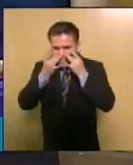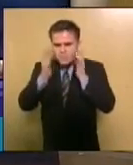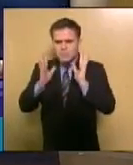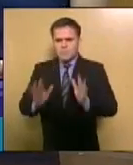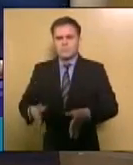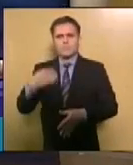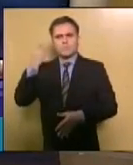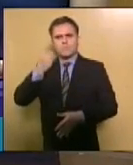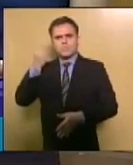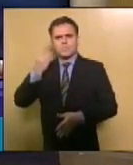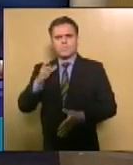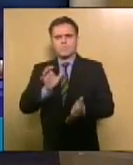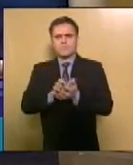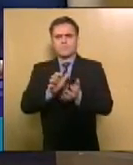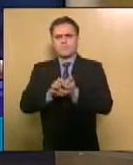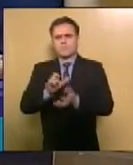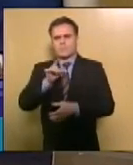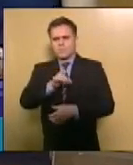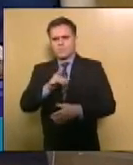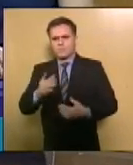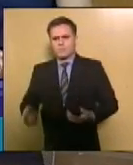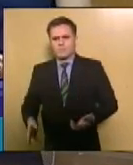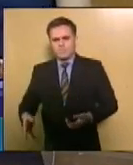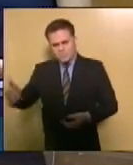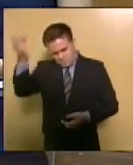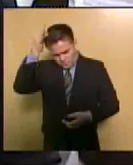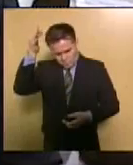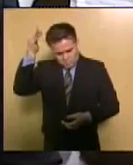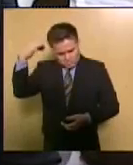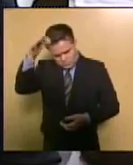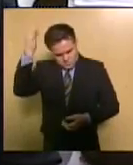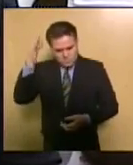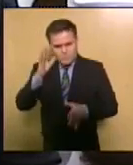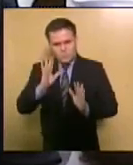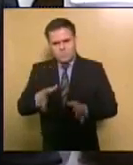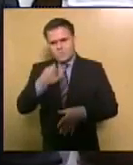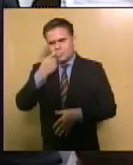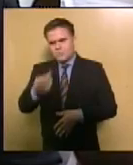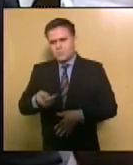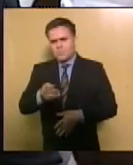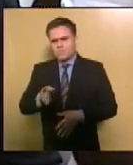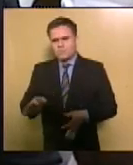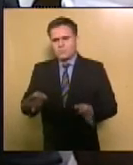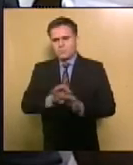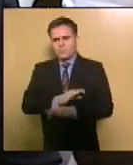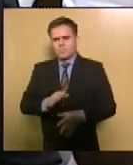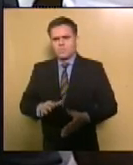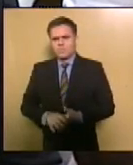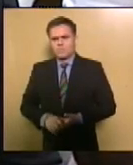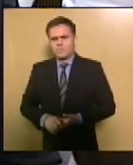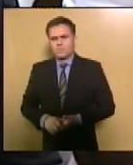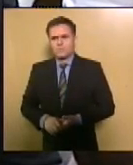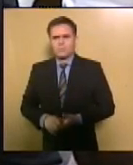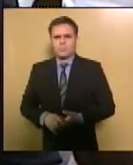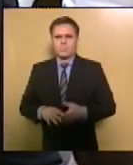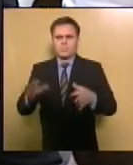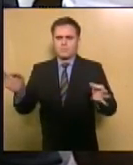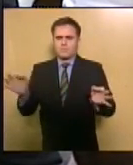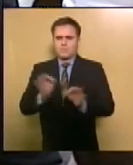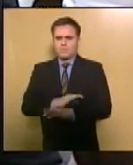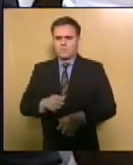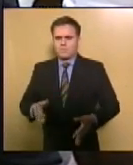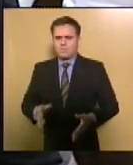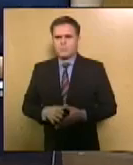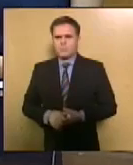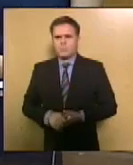experiências de Pernambuco e do espírito santo que nós falamos antes né então só fechar aqui e